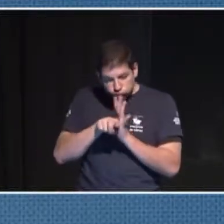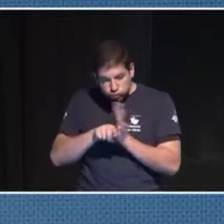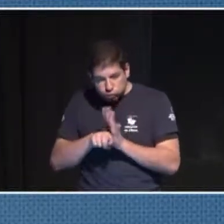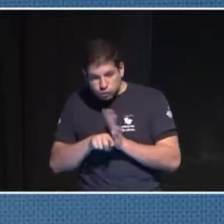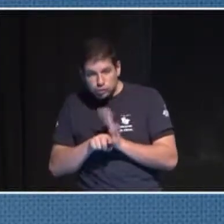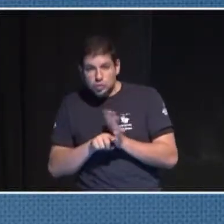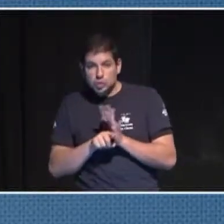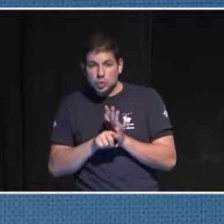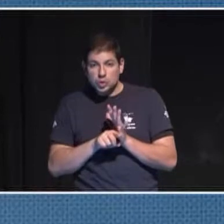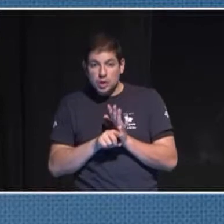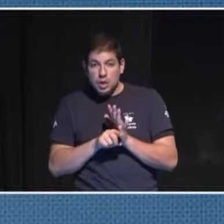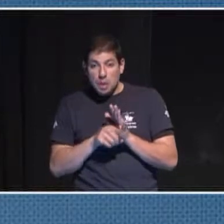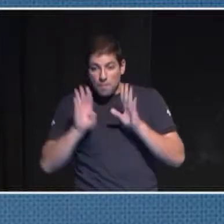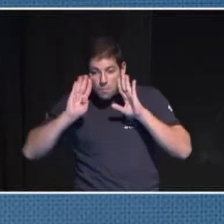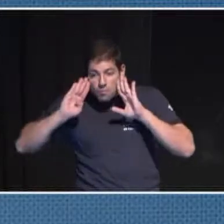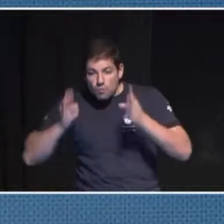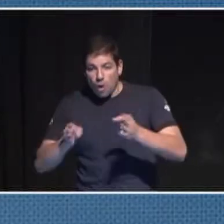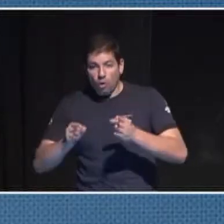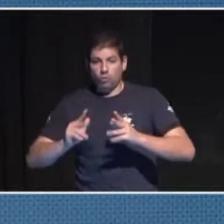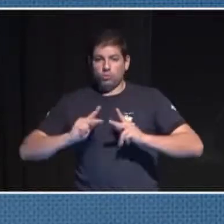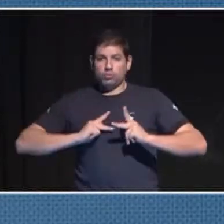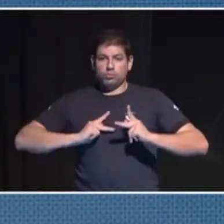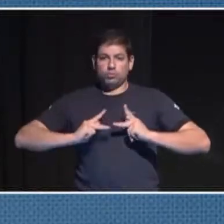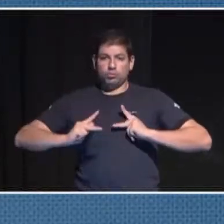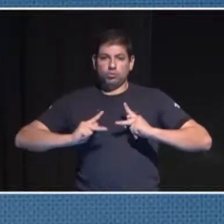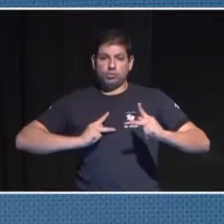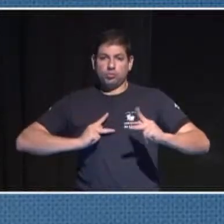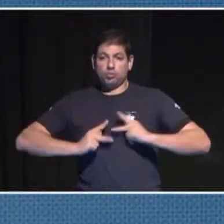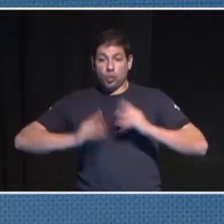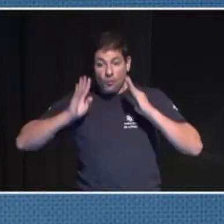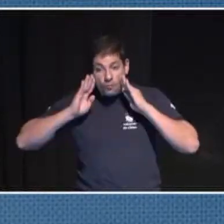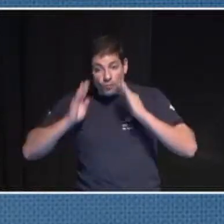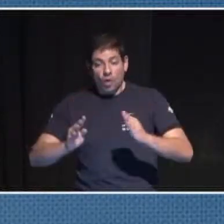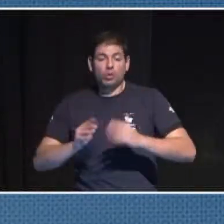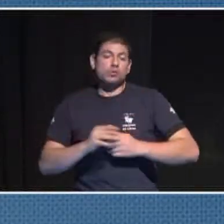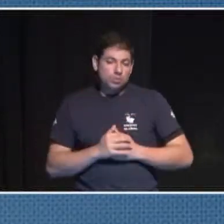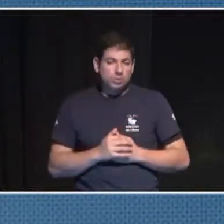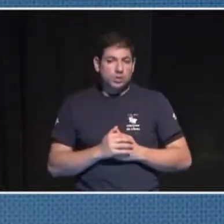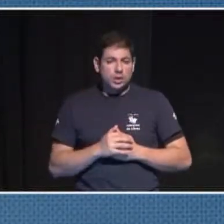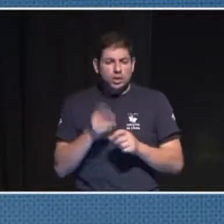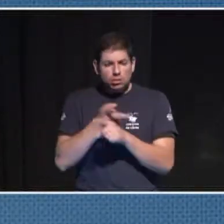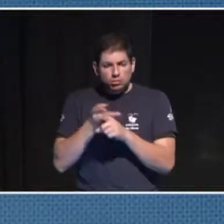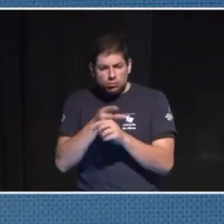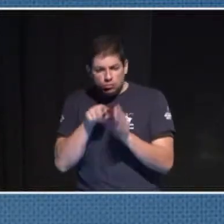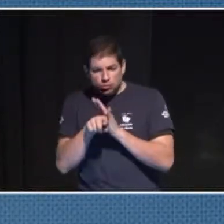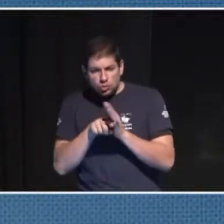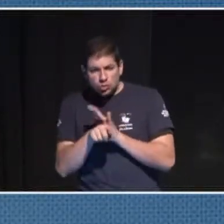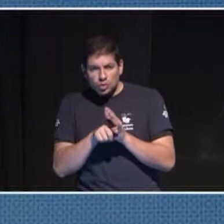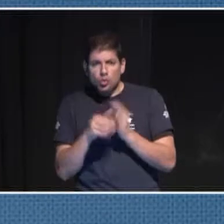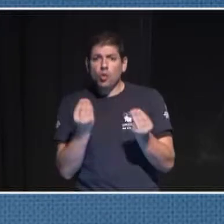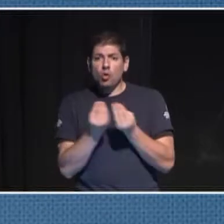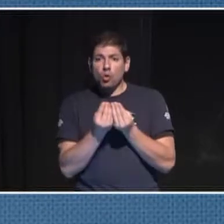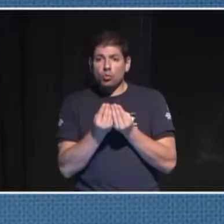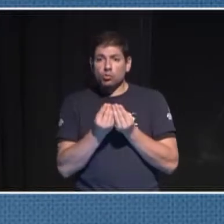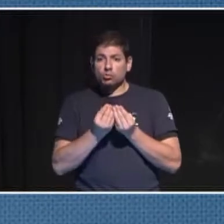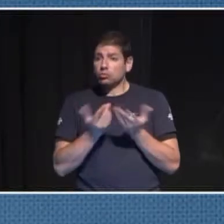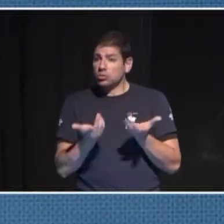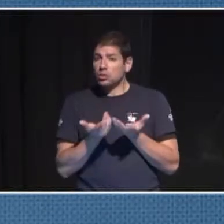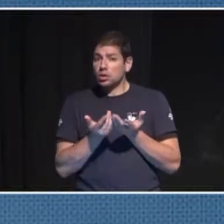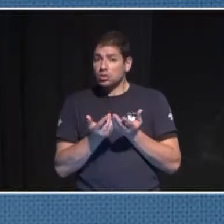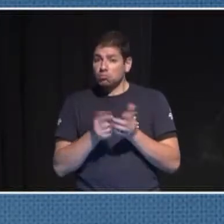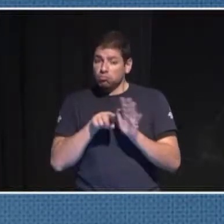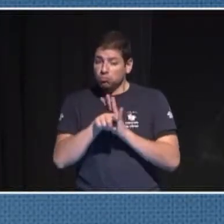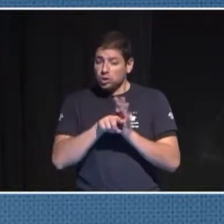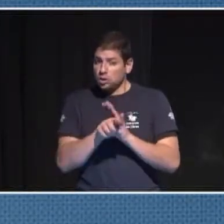acometimento pulmonar. E esse rastreio é baseado a partir da tomografia de tórax de alta